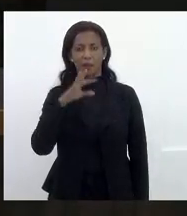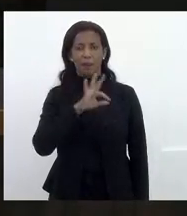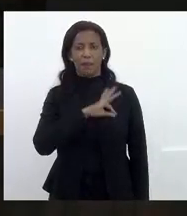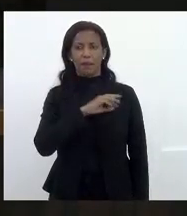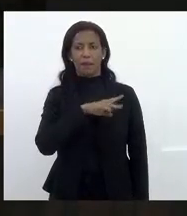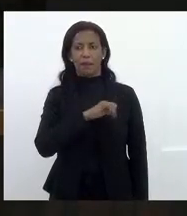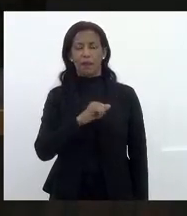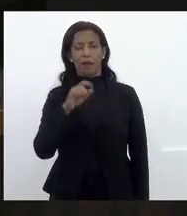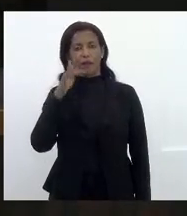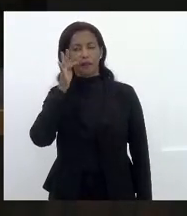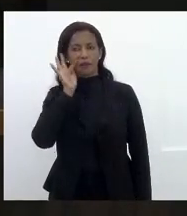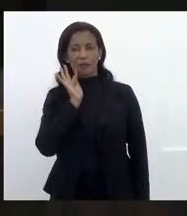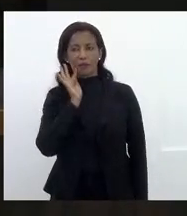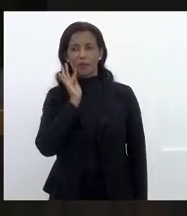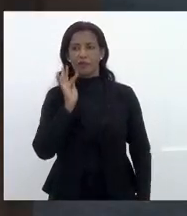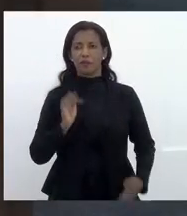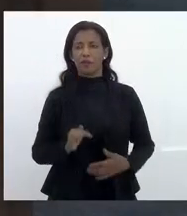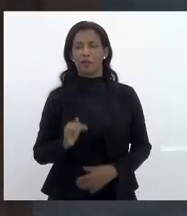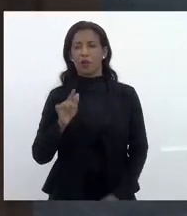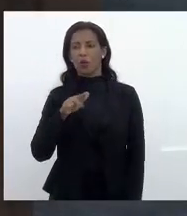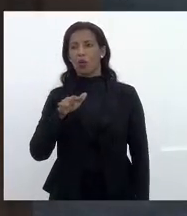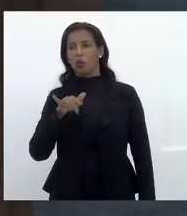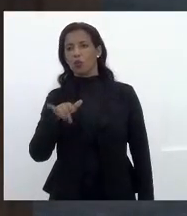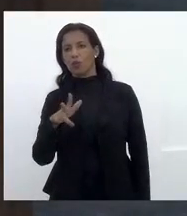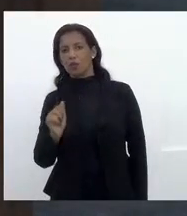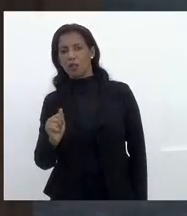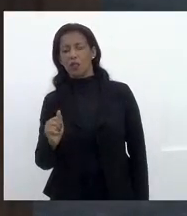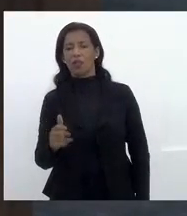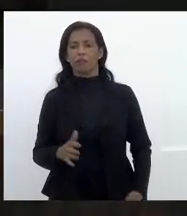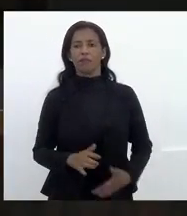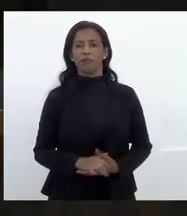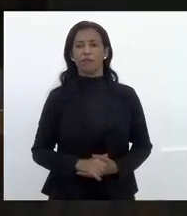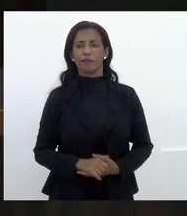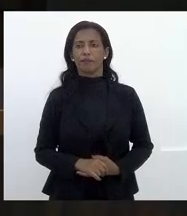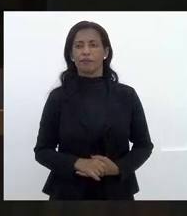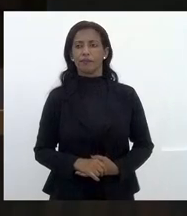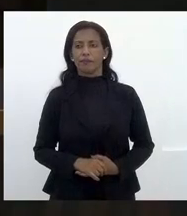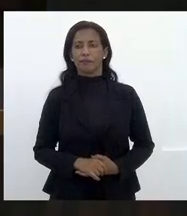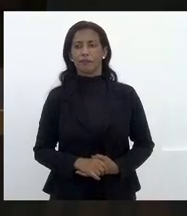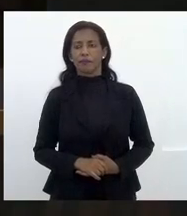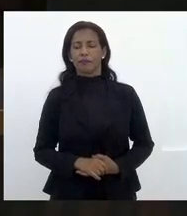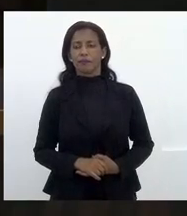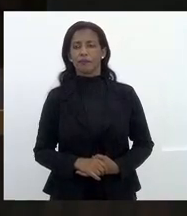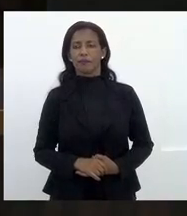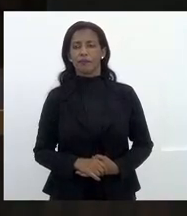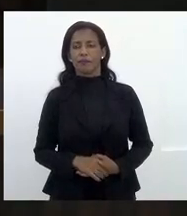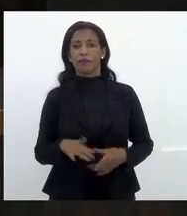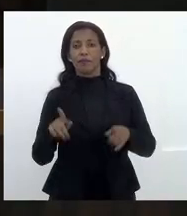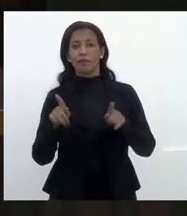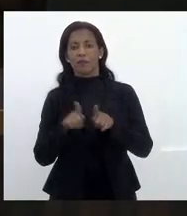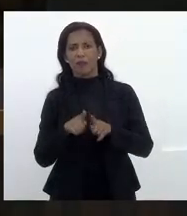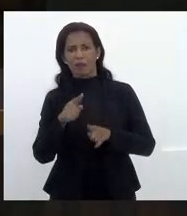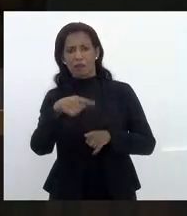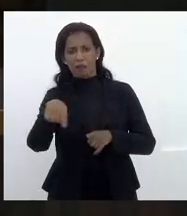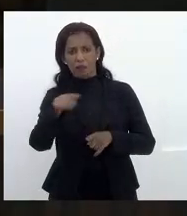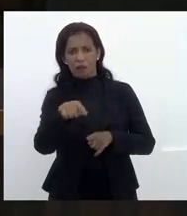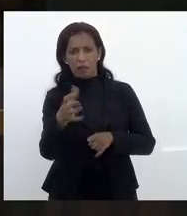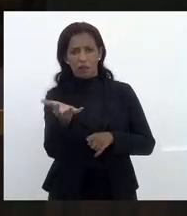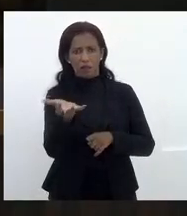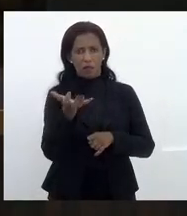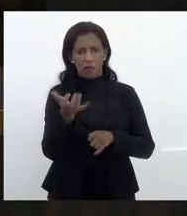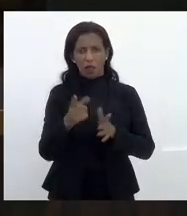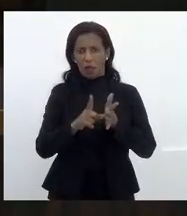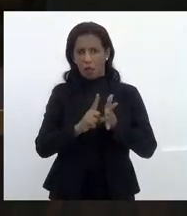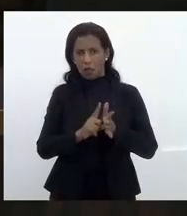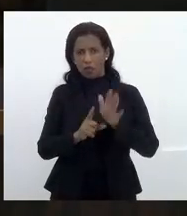Martha Rocha do Estado serafini tá da Mocinha que tava aqui conosco aqui saber se algum Deputado que era fazer uso da palavra